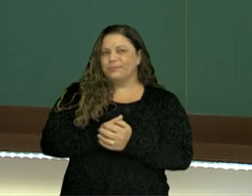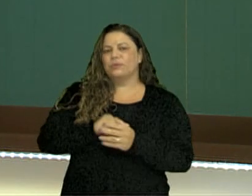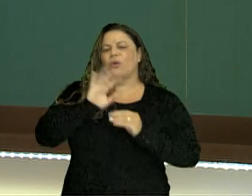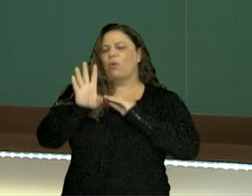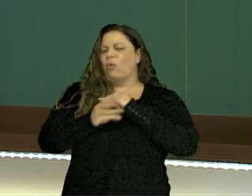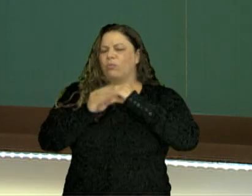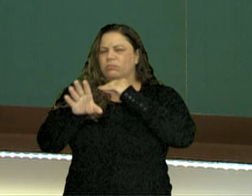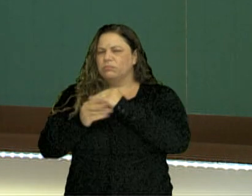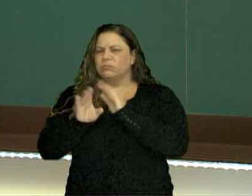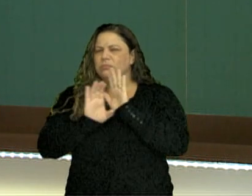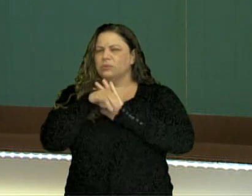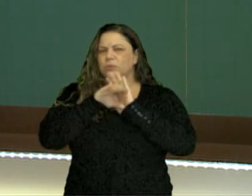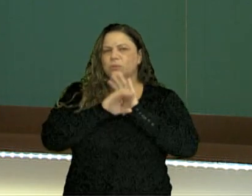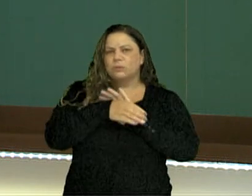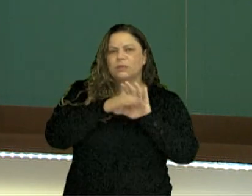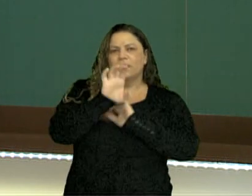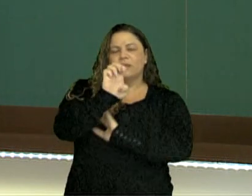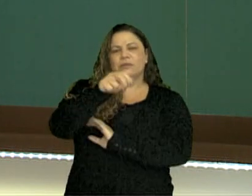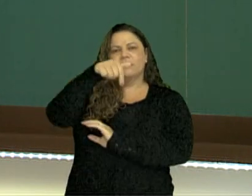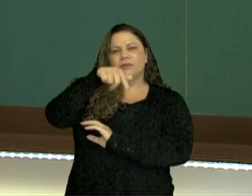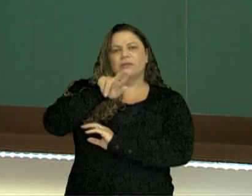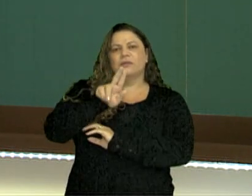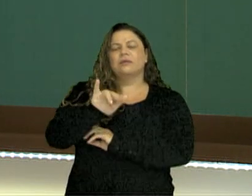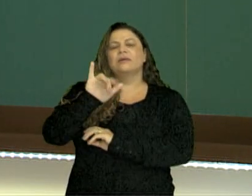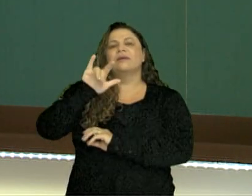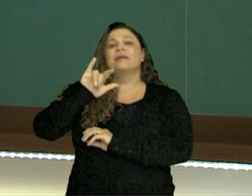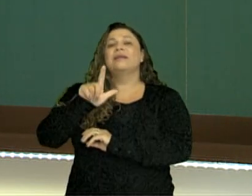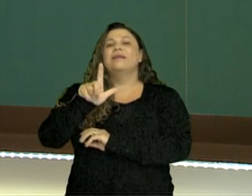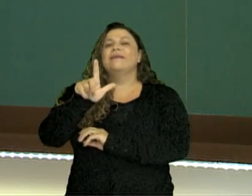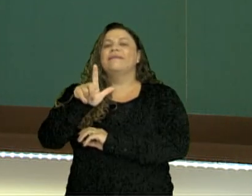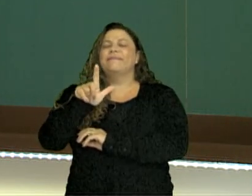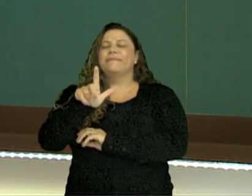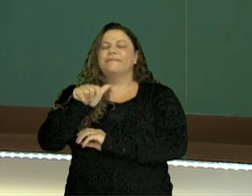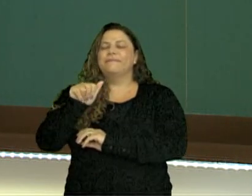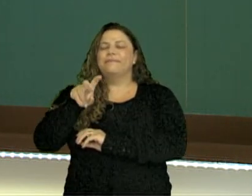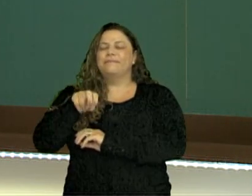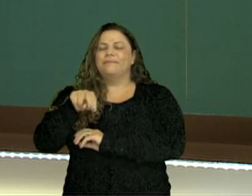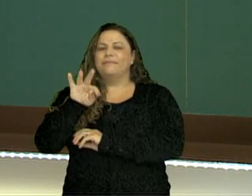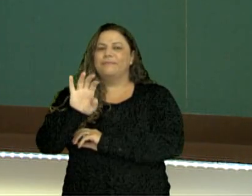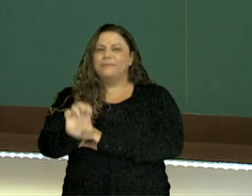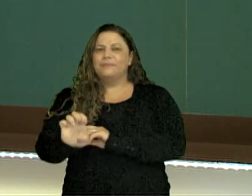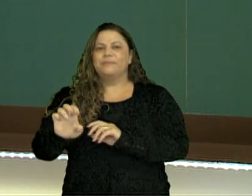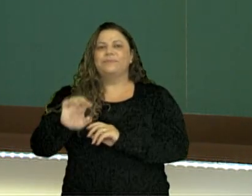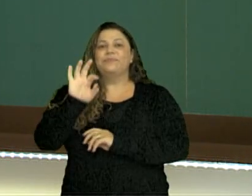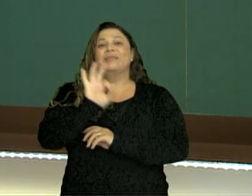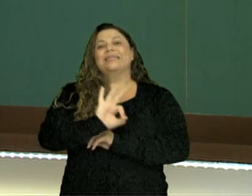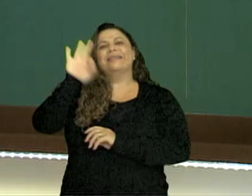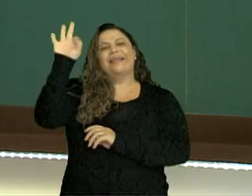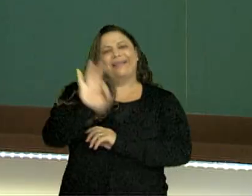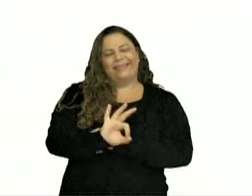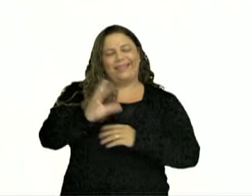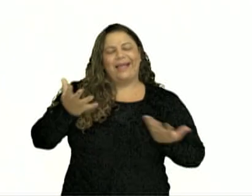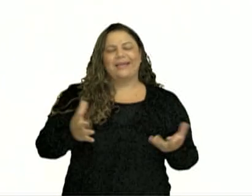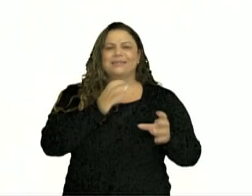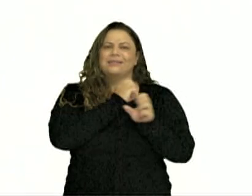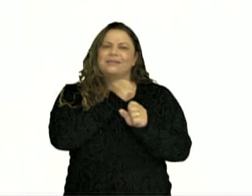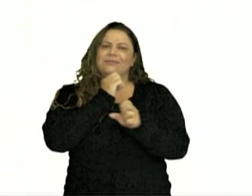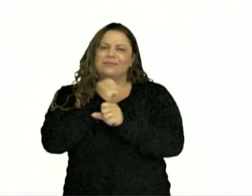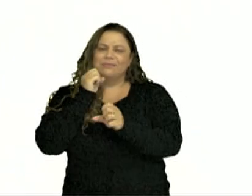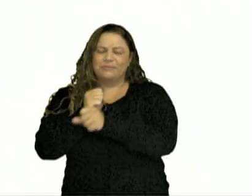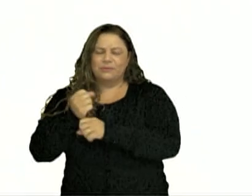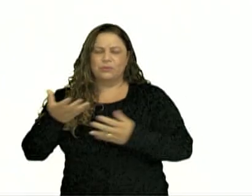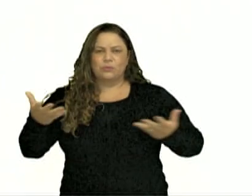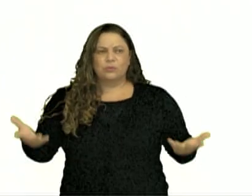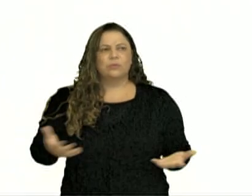em taxas. A compreensão de equivalente em taxas nos cálculos de juros compostos,